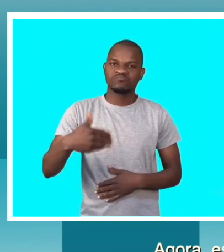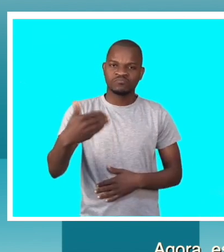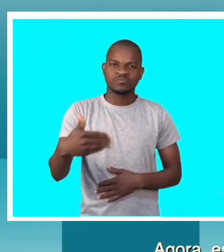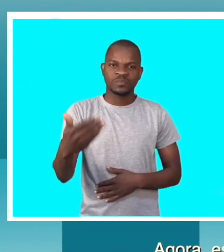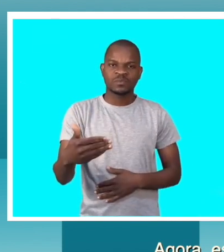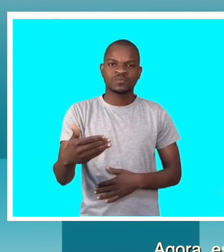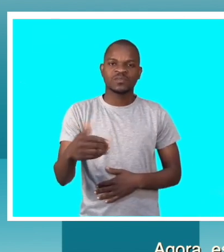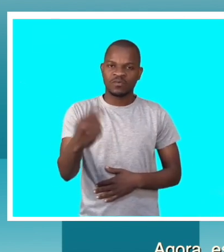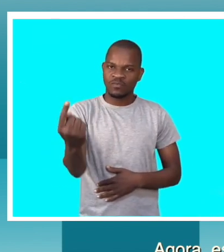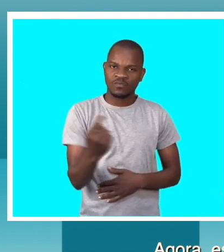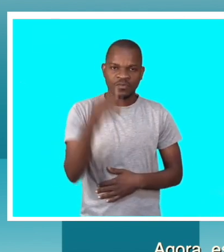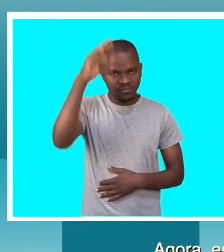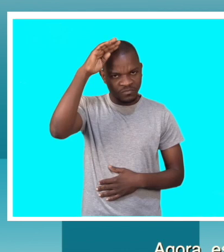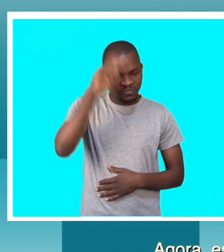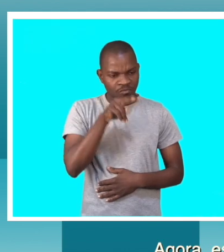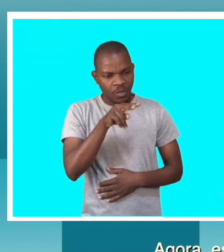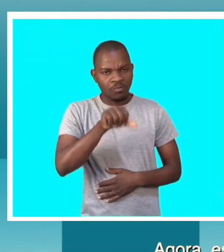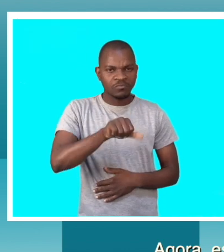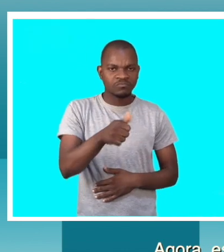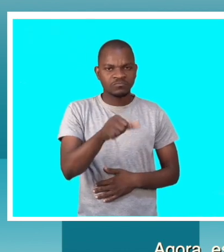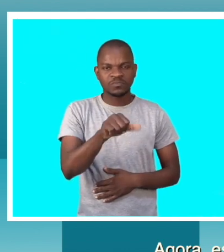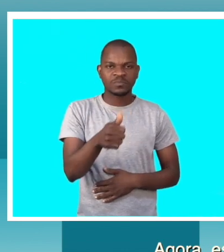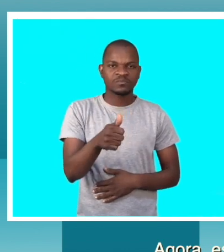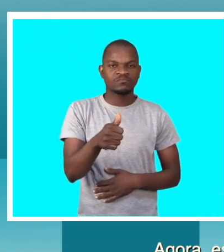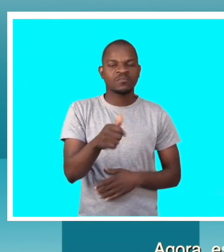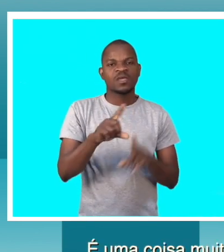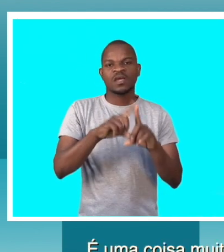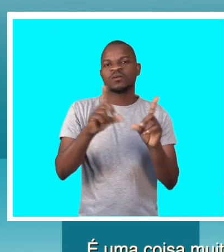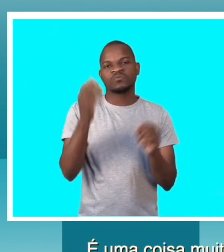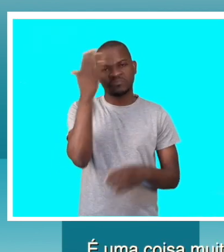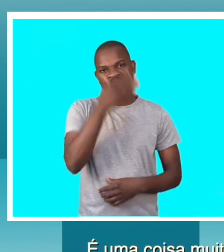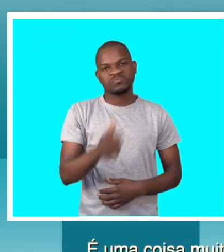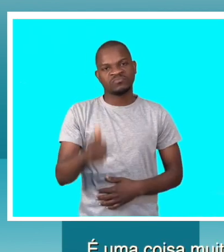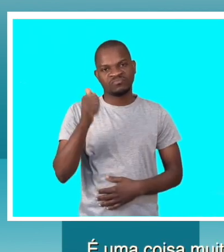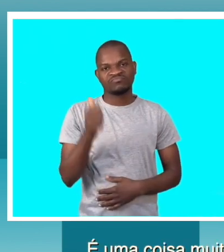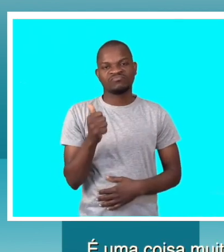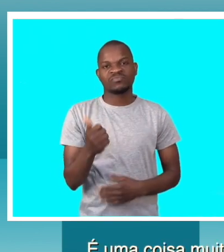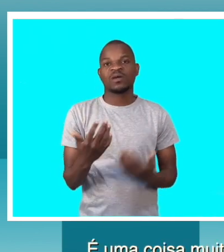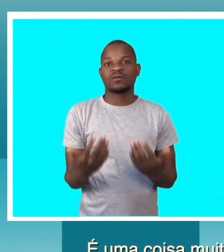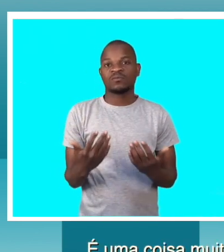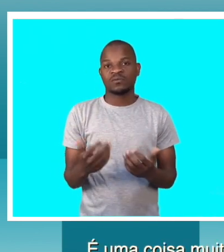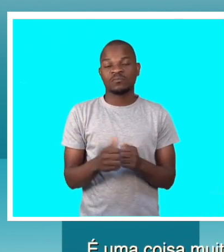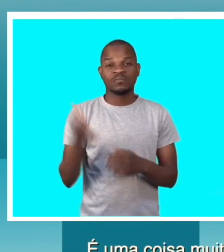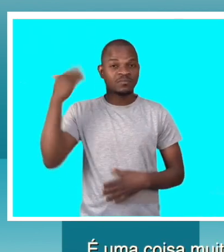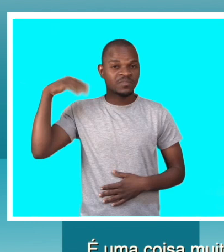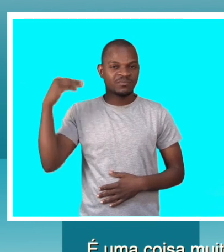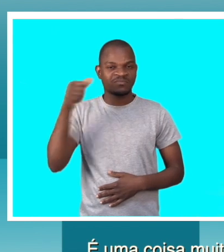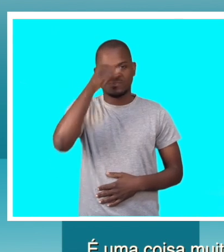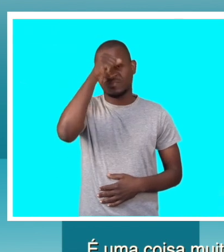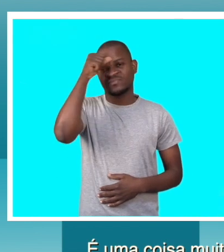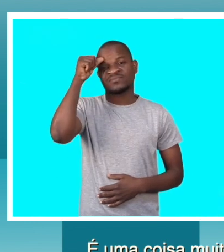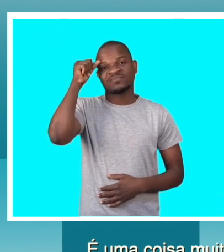Todo momento vem ver como está o paciente. É coisa muito bonita que estamos a ver agora, que não